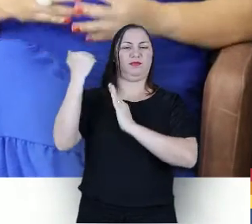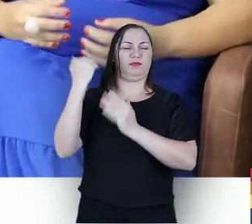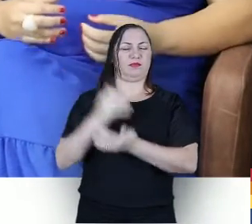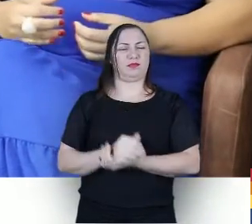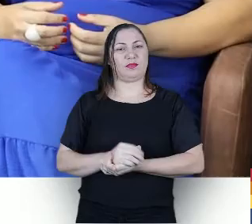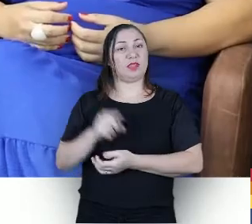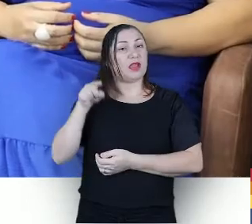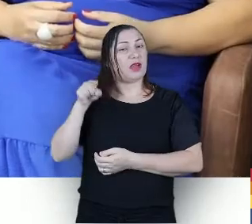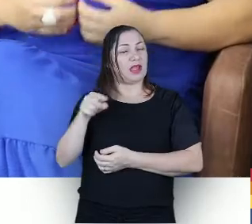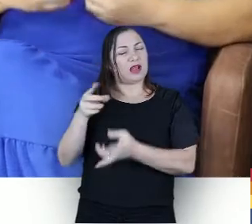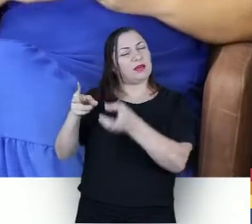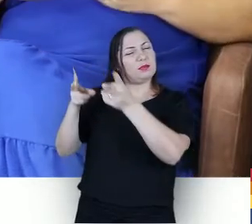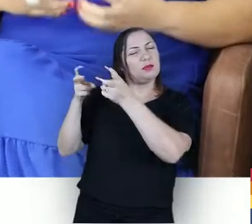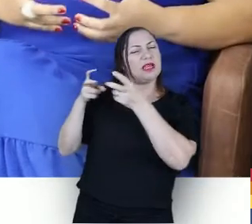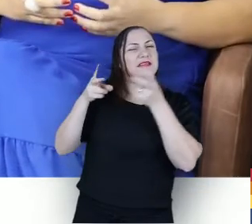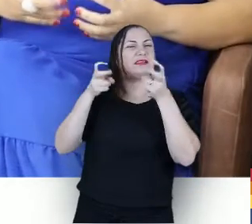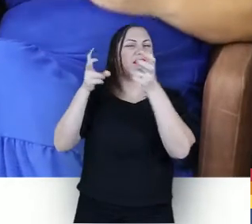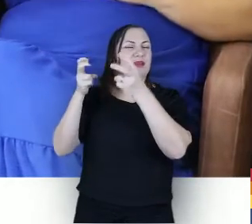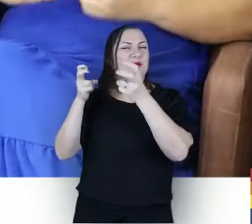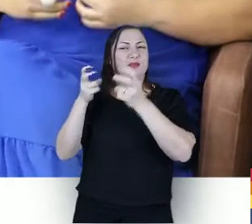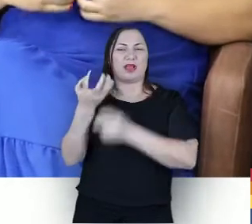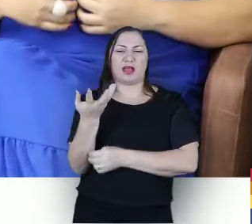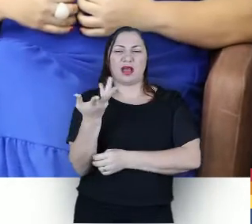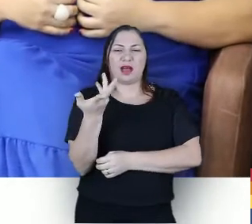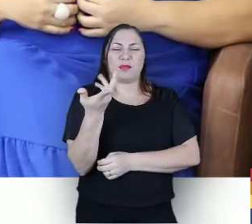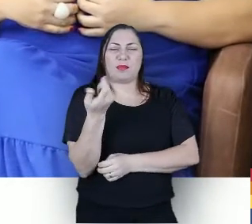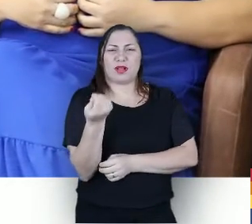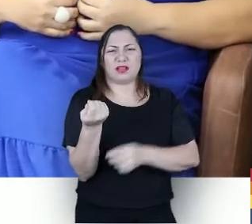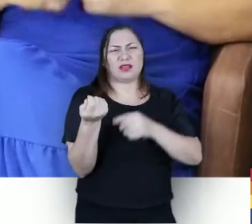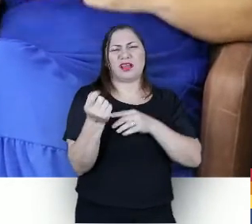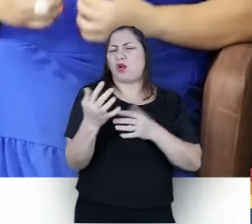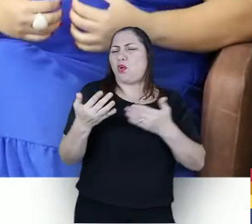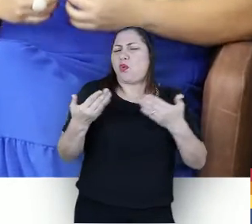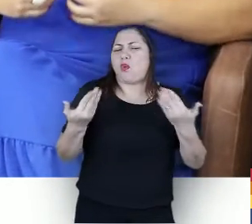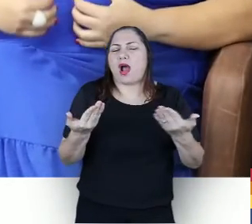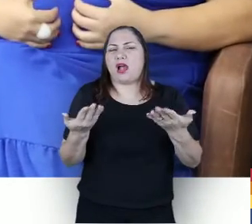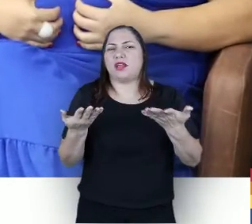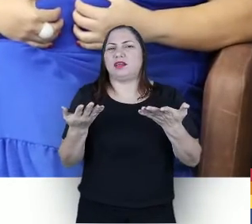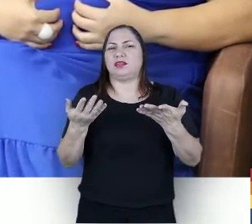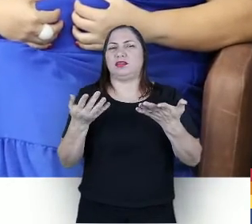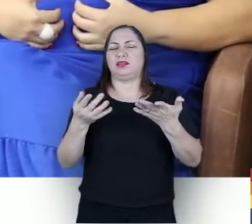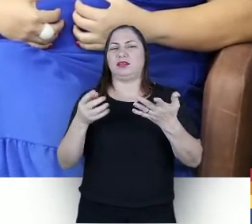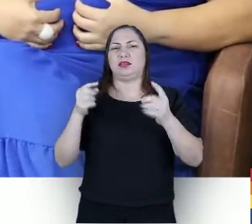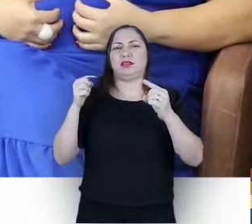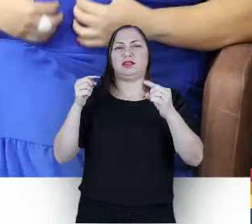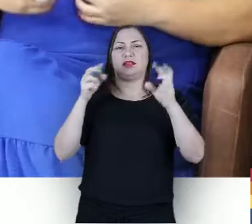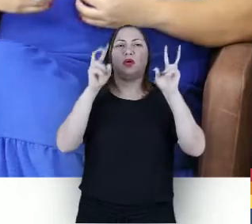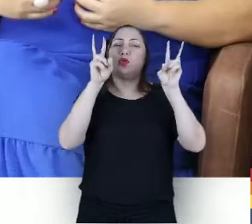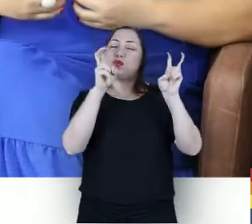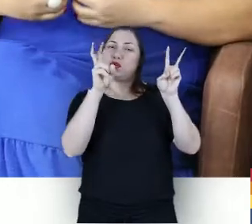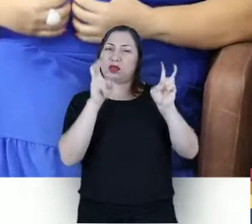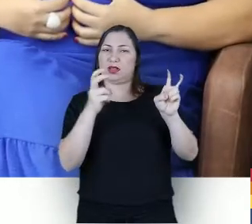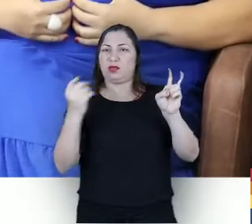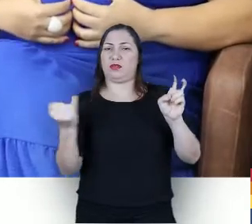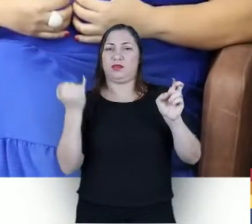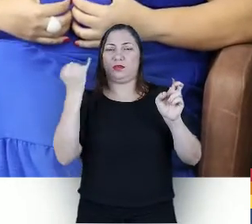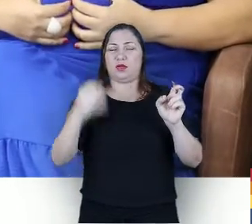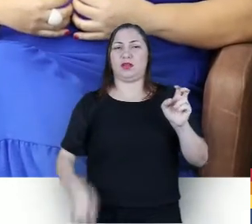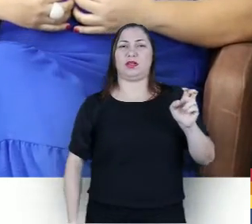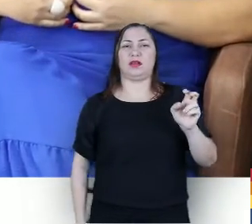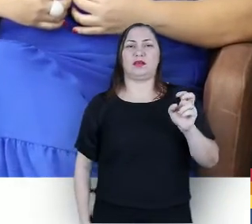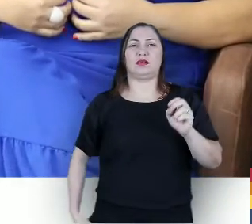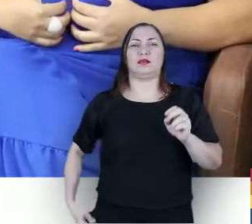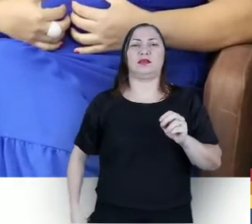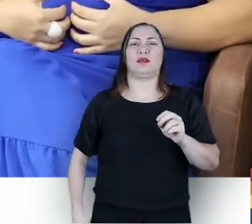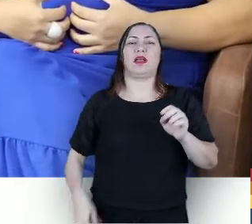o olhar do professor, ele sempre tem que existir. Ele é o especialista. Então, ele vai